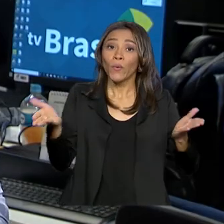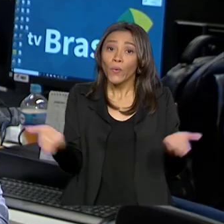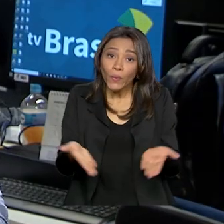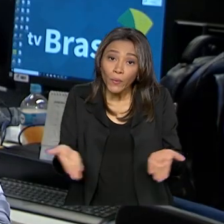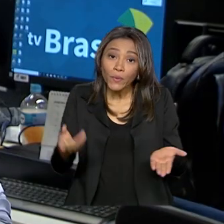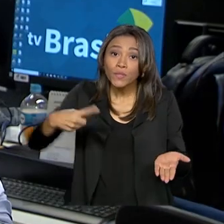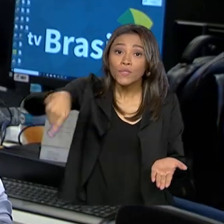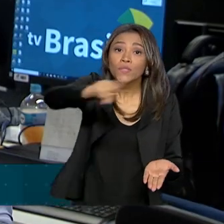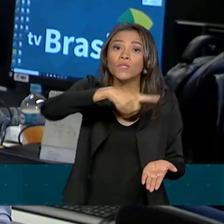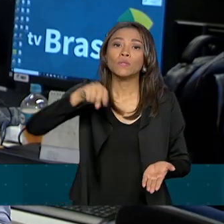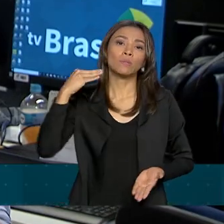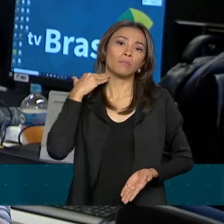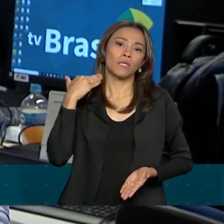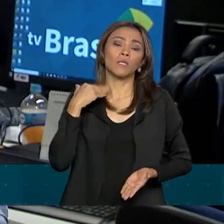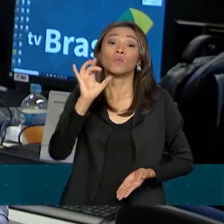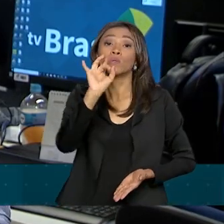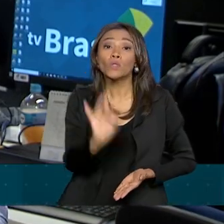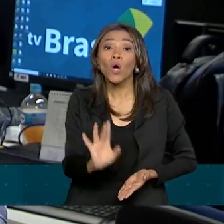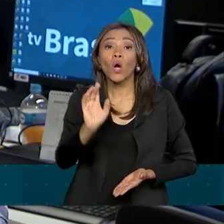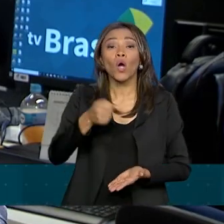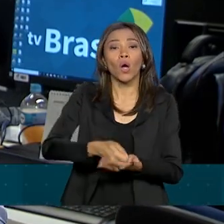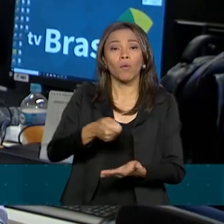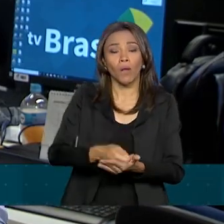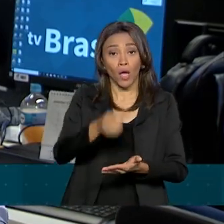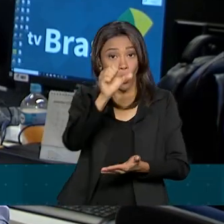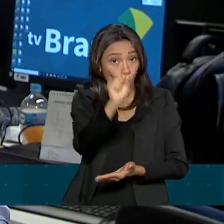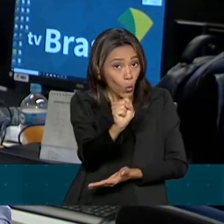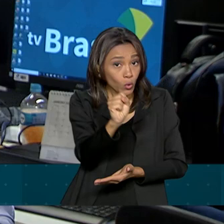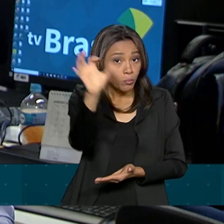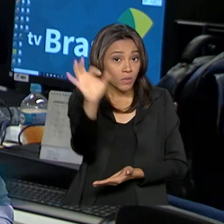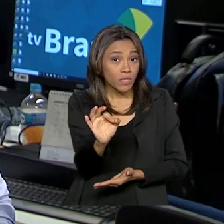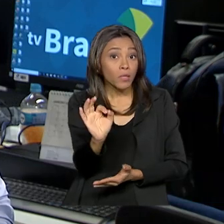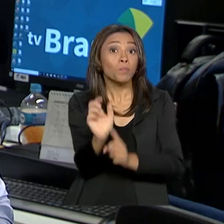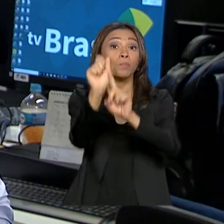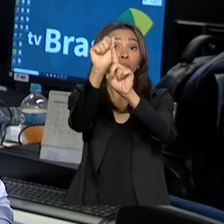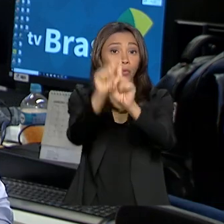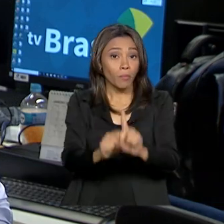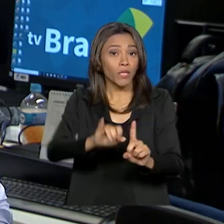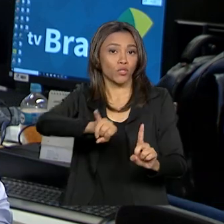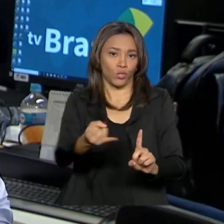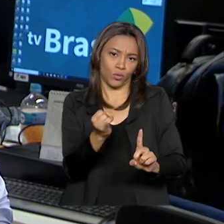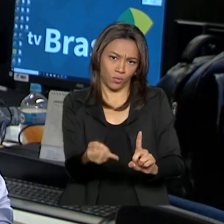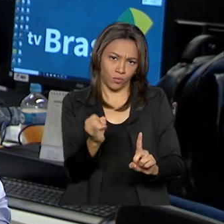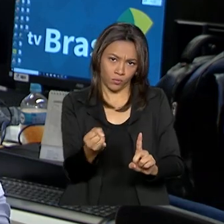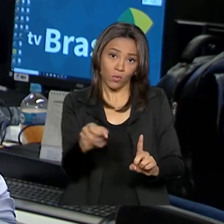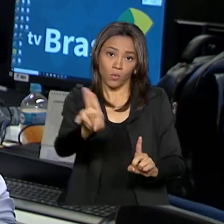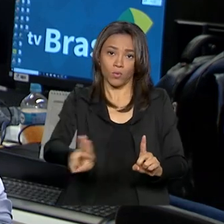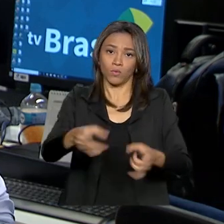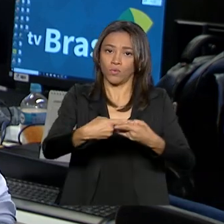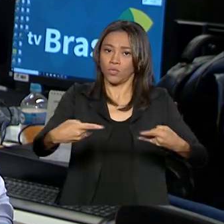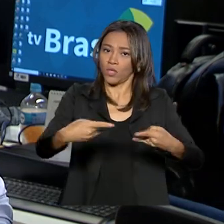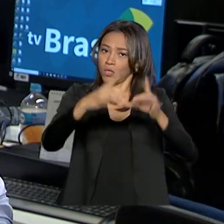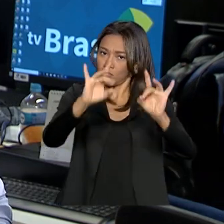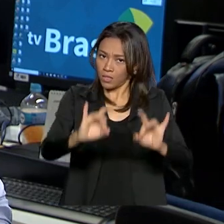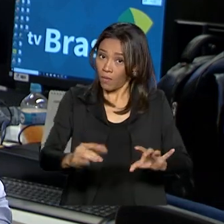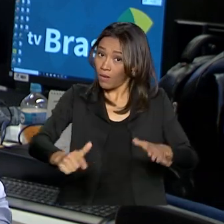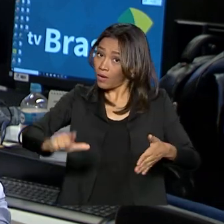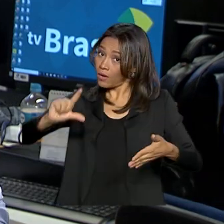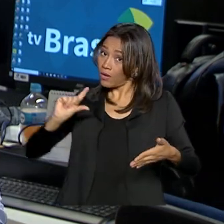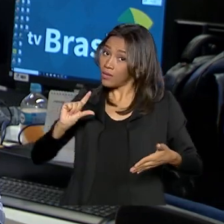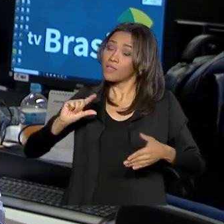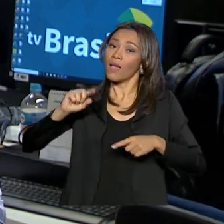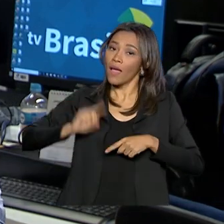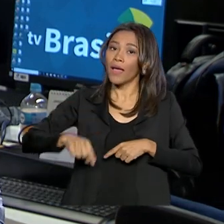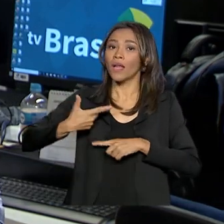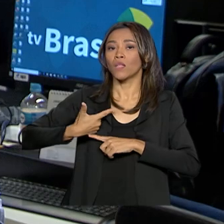os bancos só podem cobrar até 8% ao mês de juros dos gastos com cheque especial. Antes, a média era de